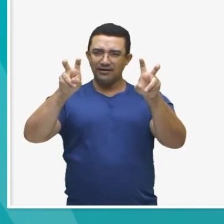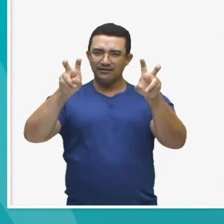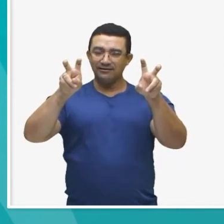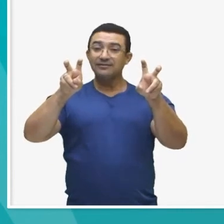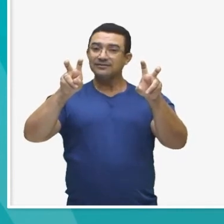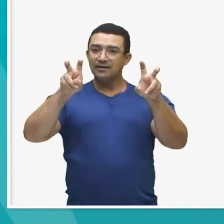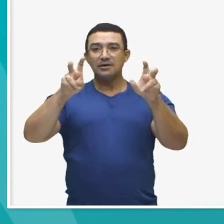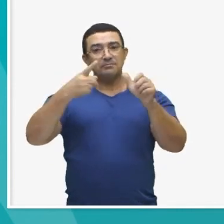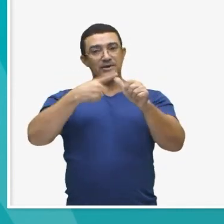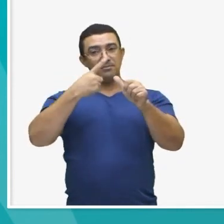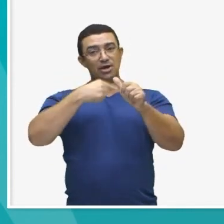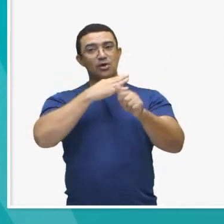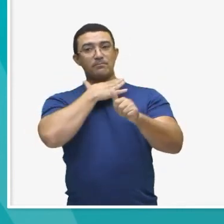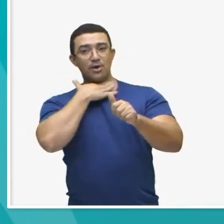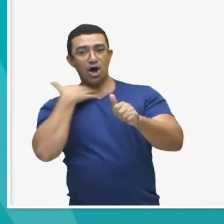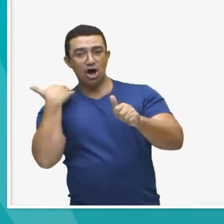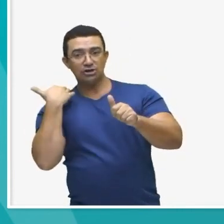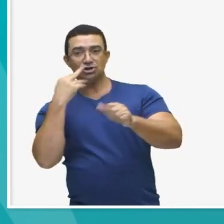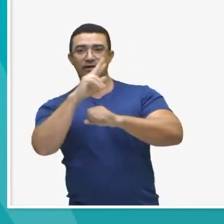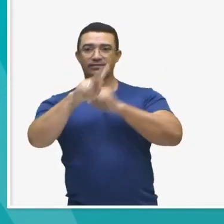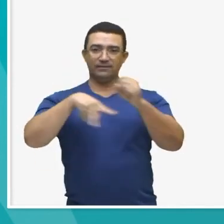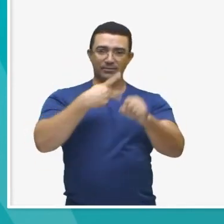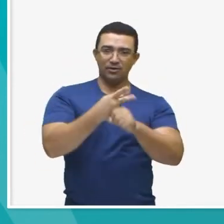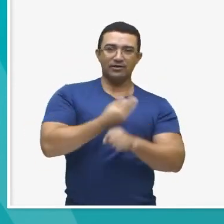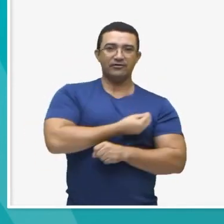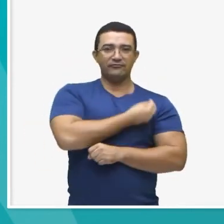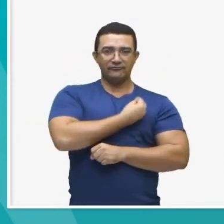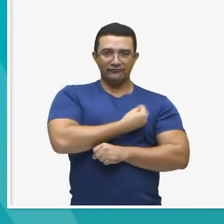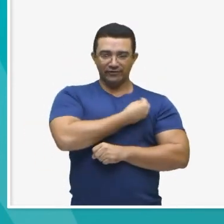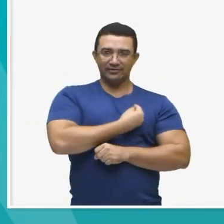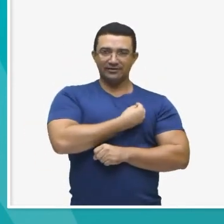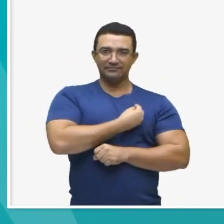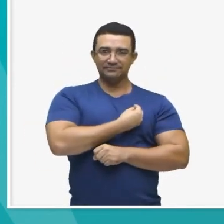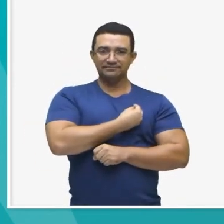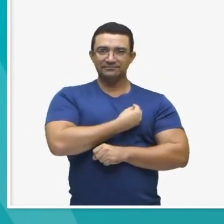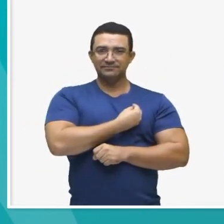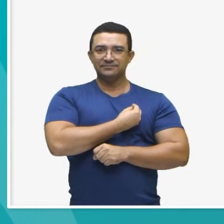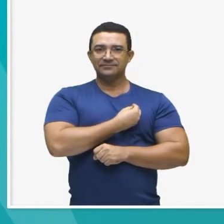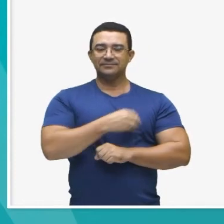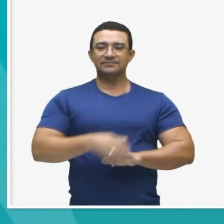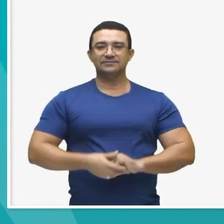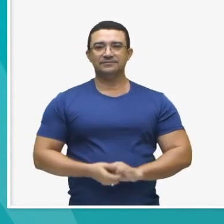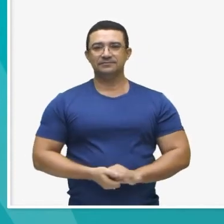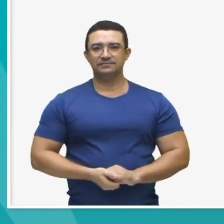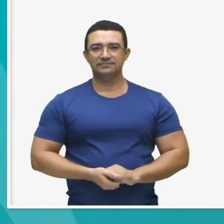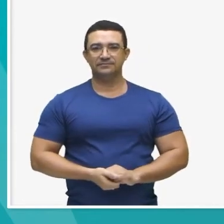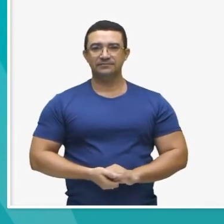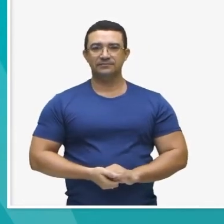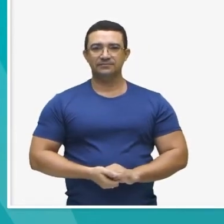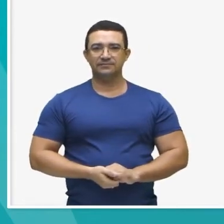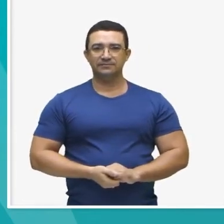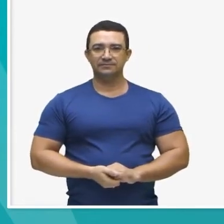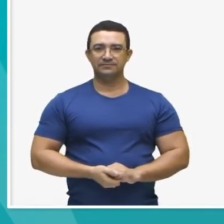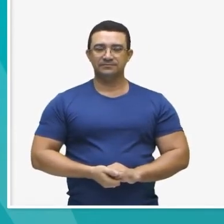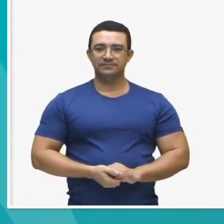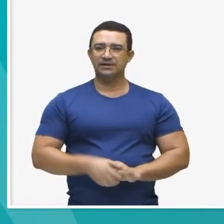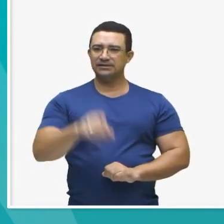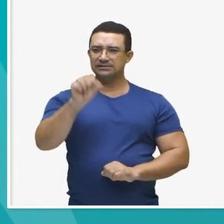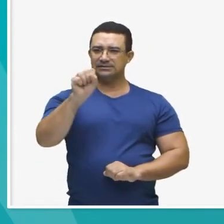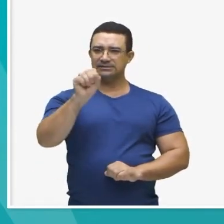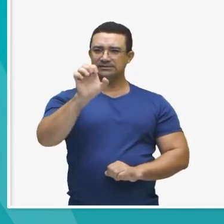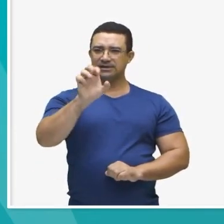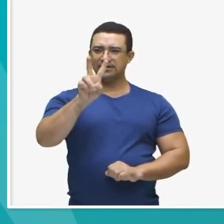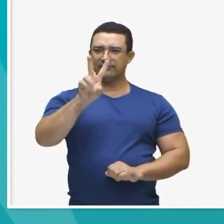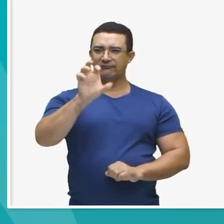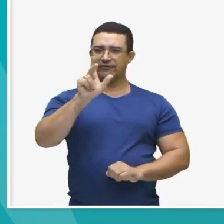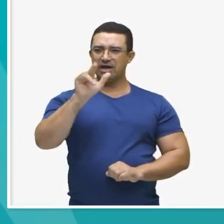a morte. É ela que vai justificar, então, o nosso título. Então, olha só como ele fala dessa vida, finalmente vida e